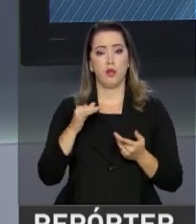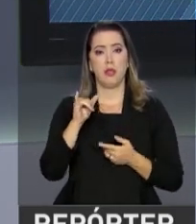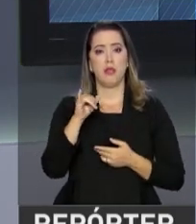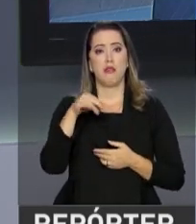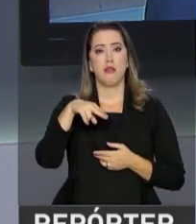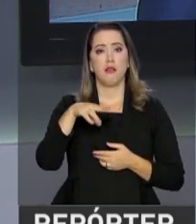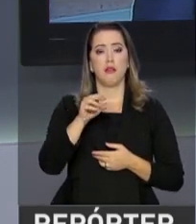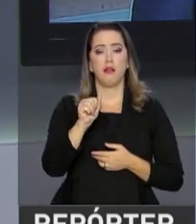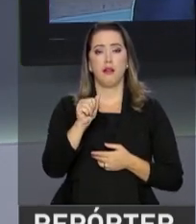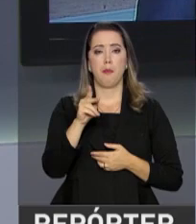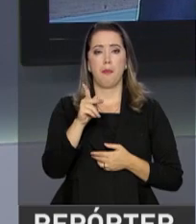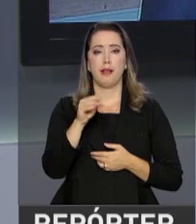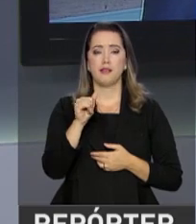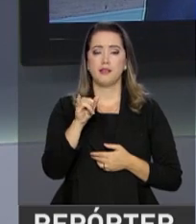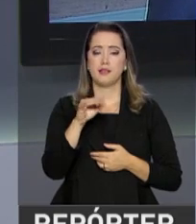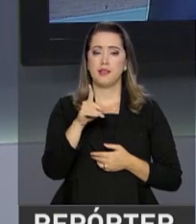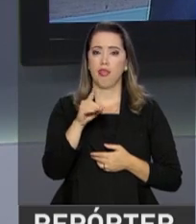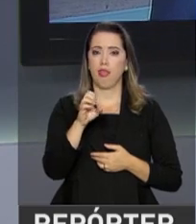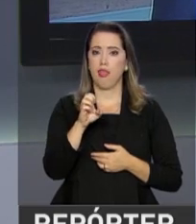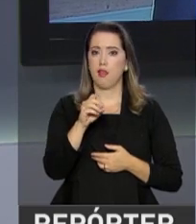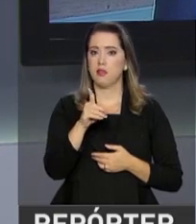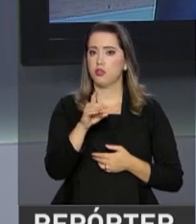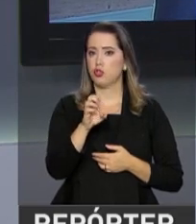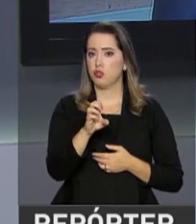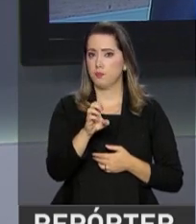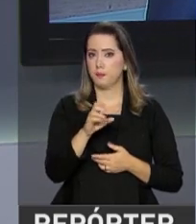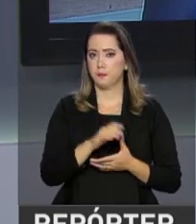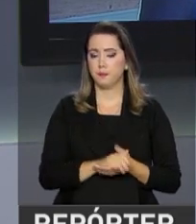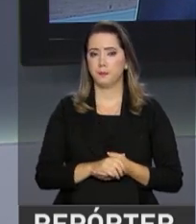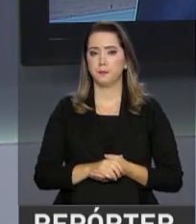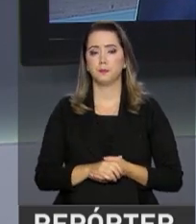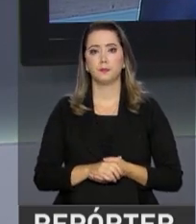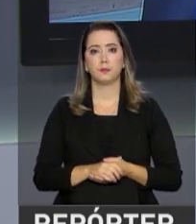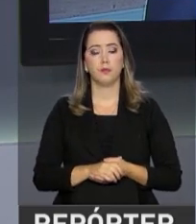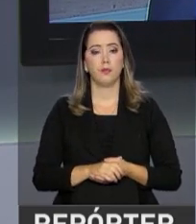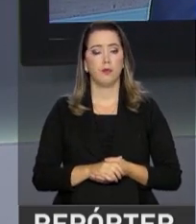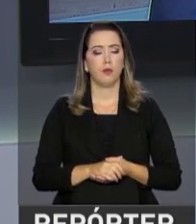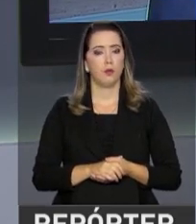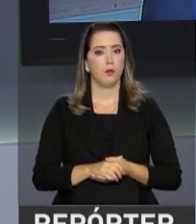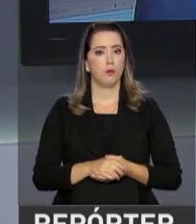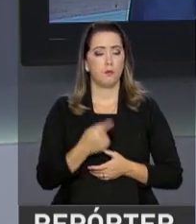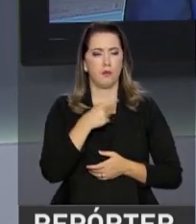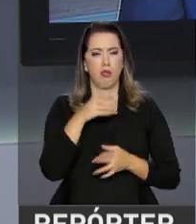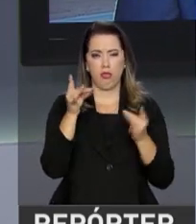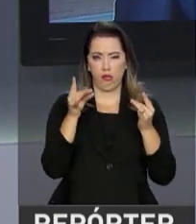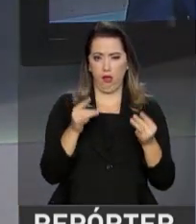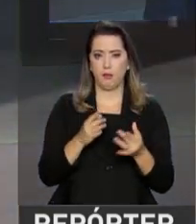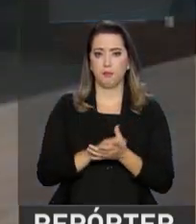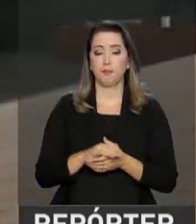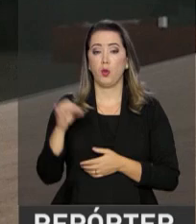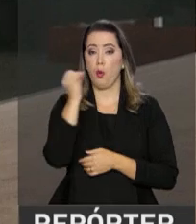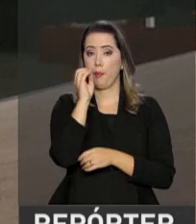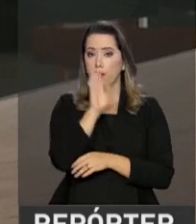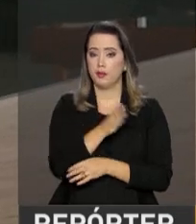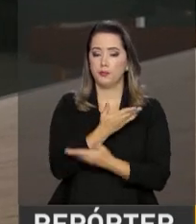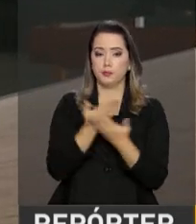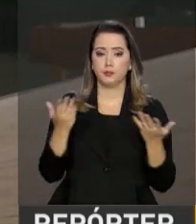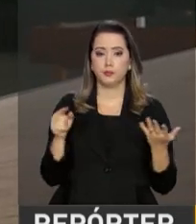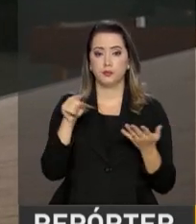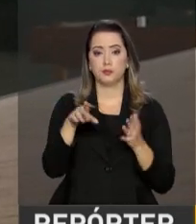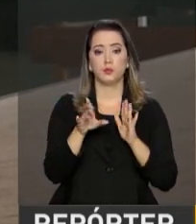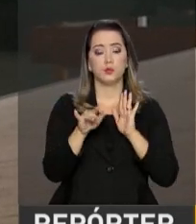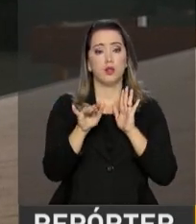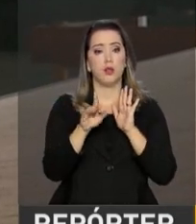o repórter joão pedro neto o joão pedro boa tarde pra você o tarde roberto boa tarde a todos pois essa